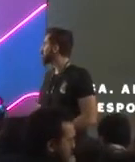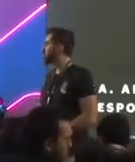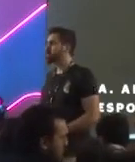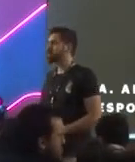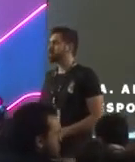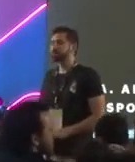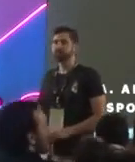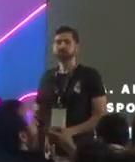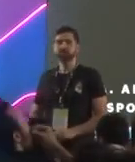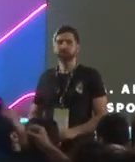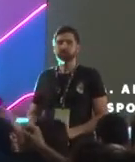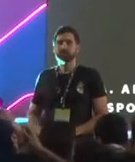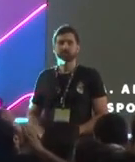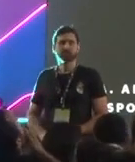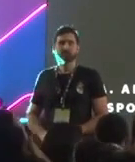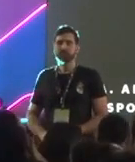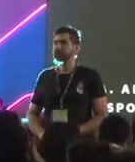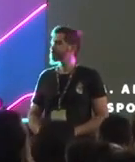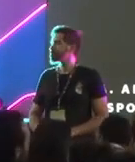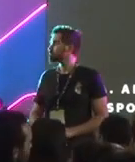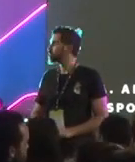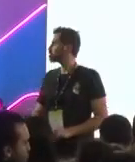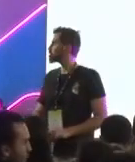Você mora no meu coração.